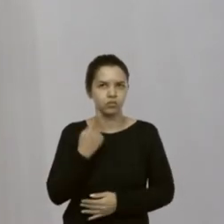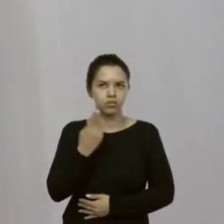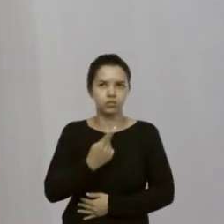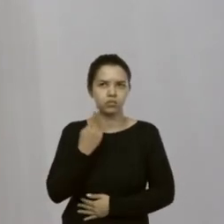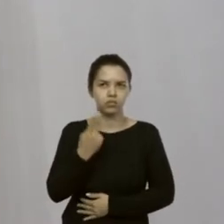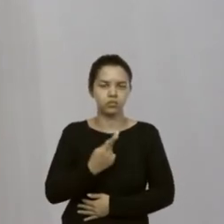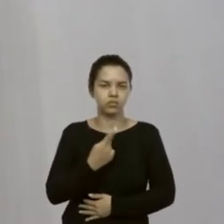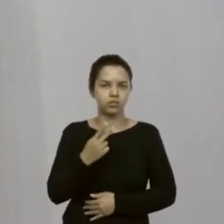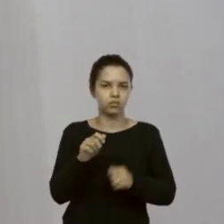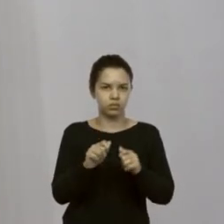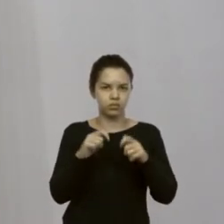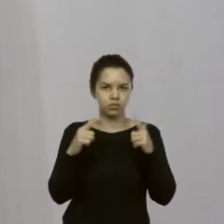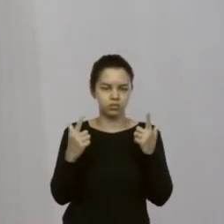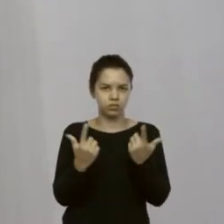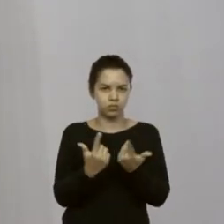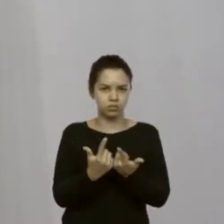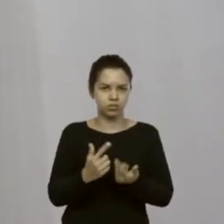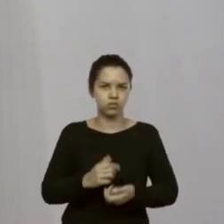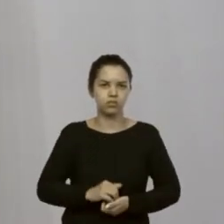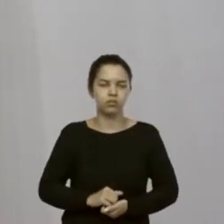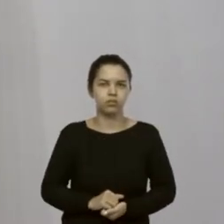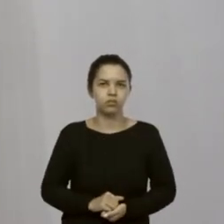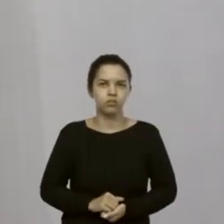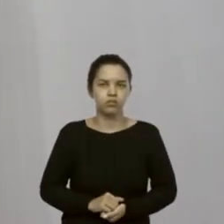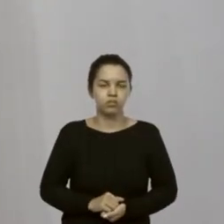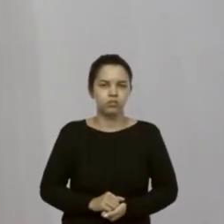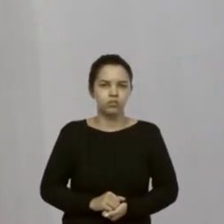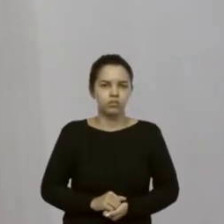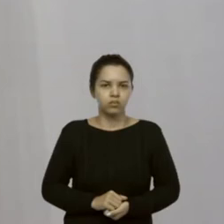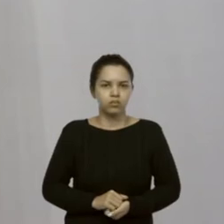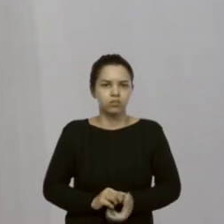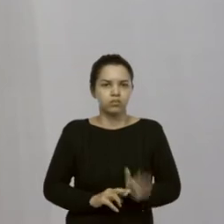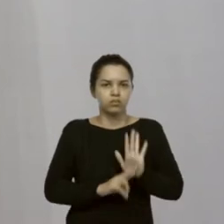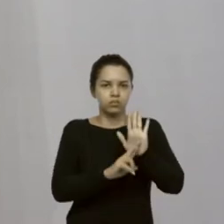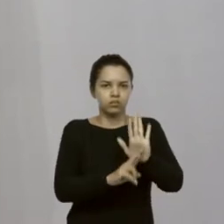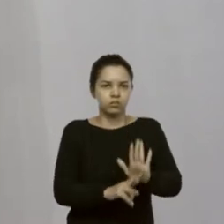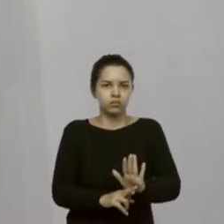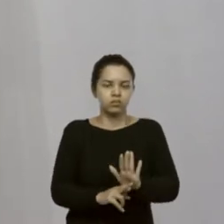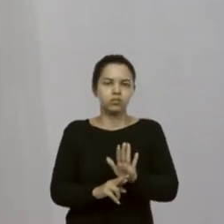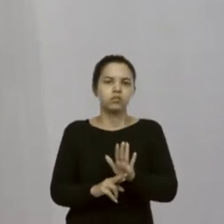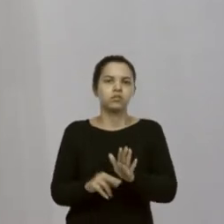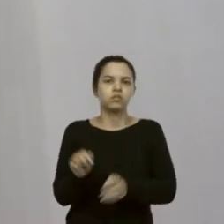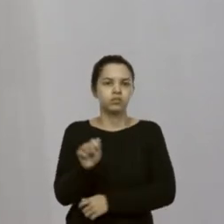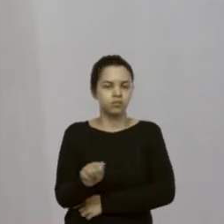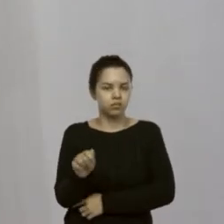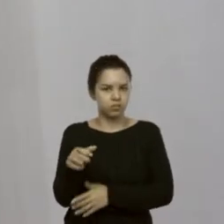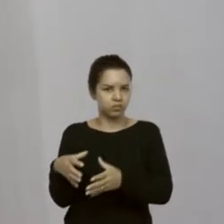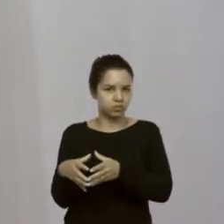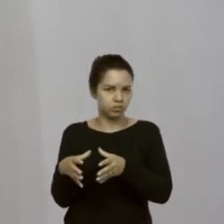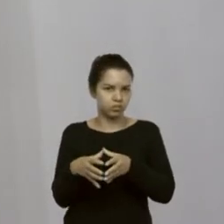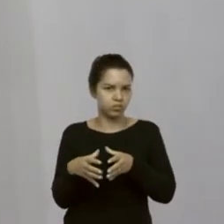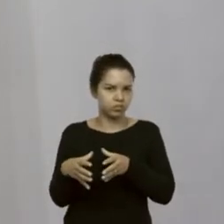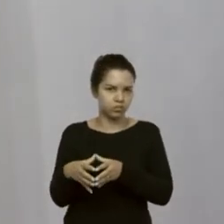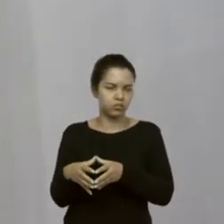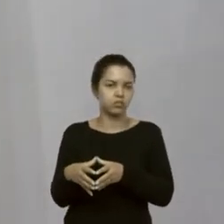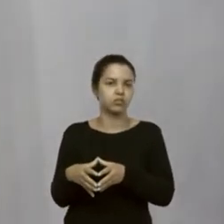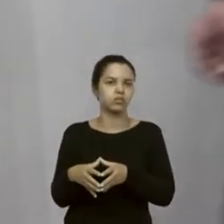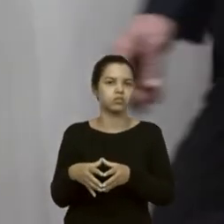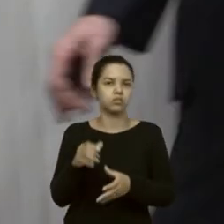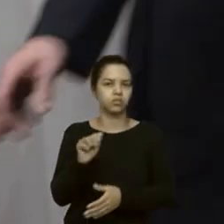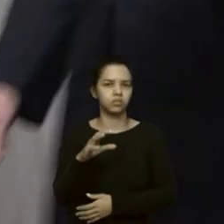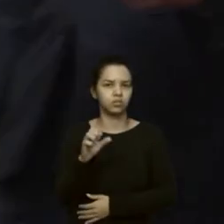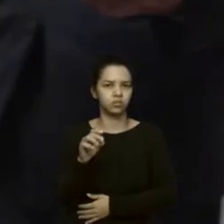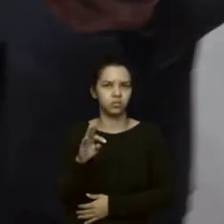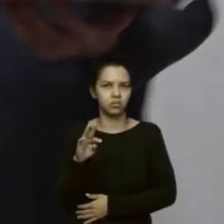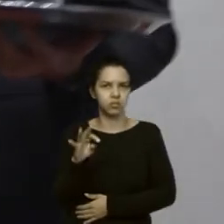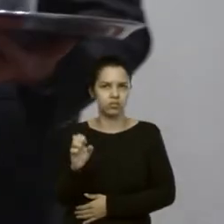desta Casa Legislativa. Em nome dos associados e dirigentes da ACAERT, queremos agradecer ao presidente da ALESC,